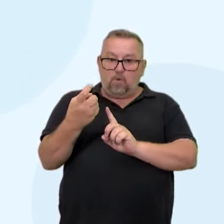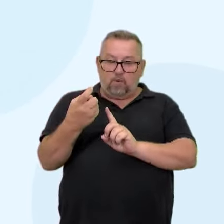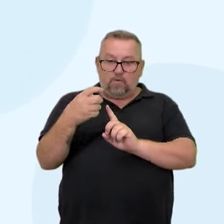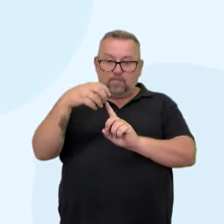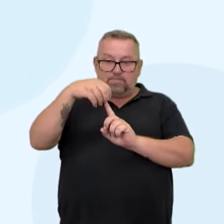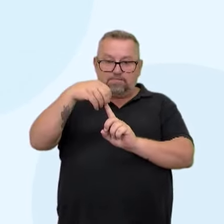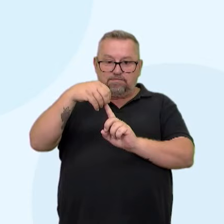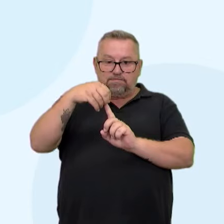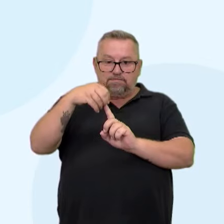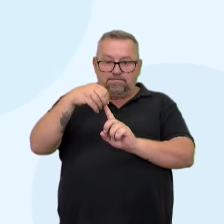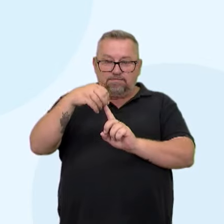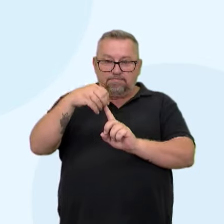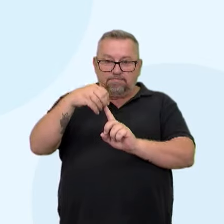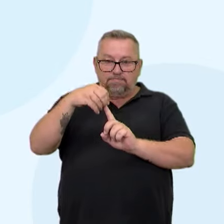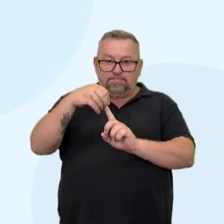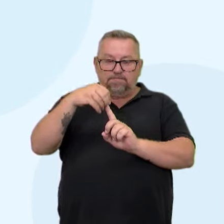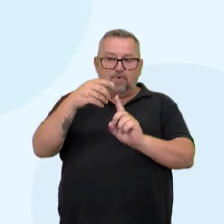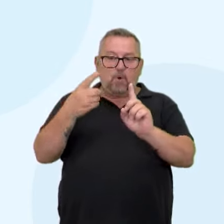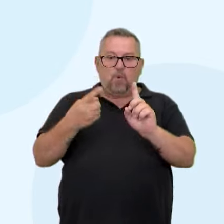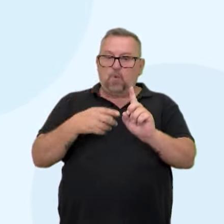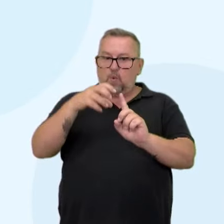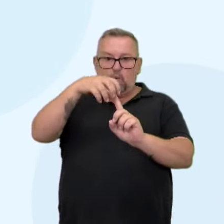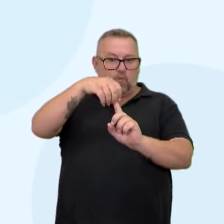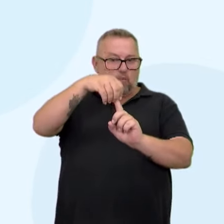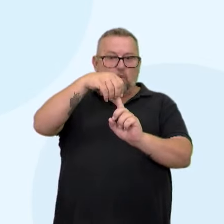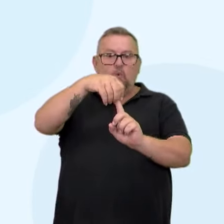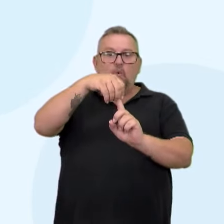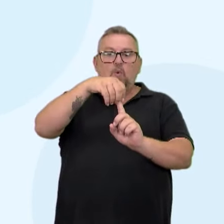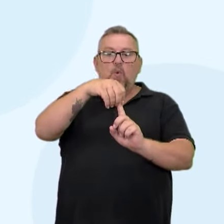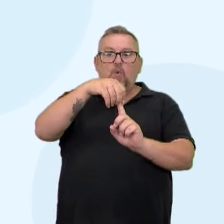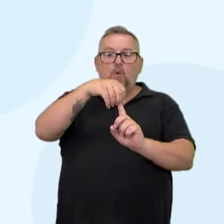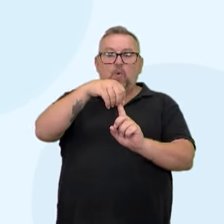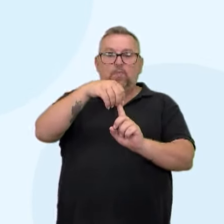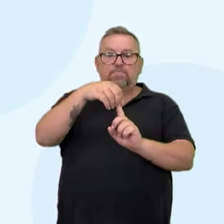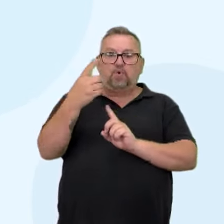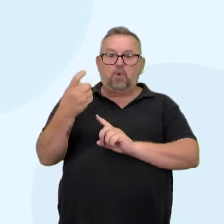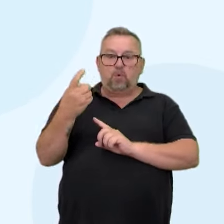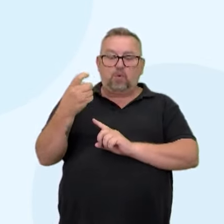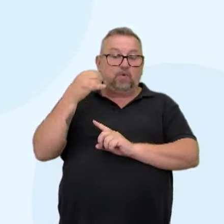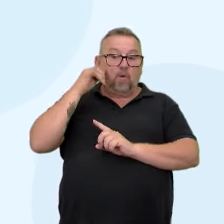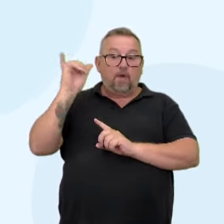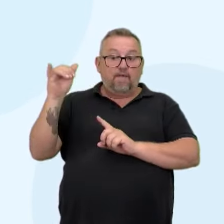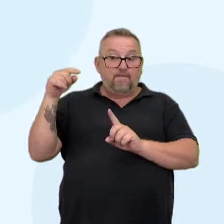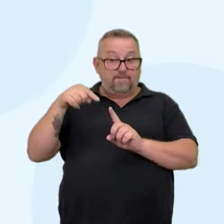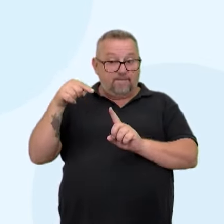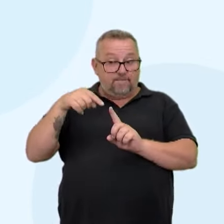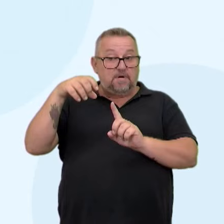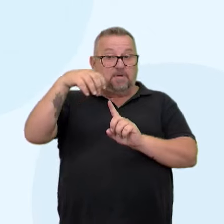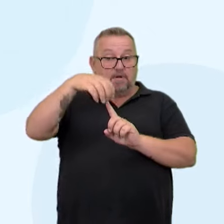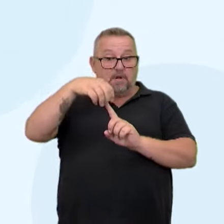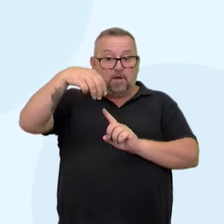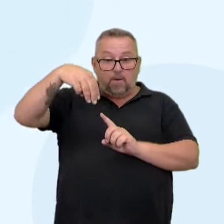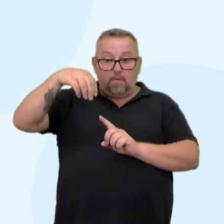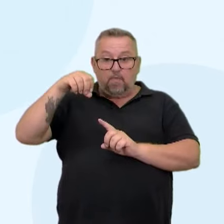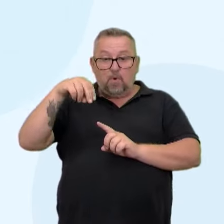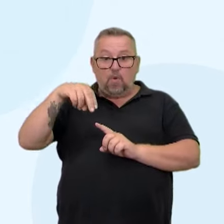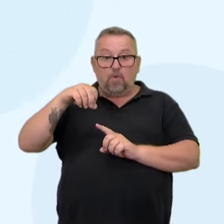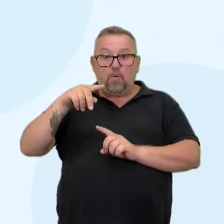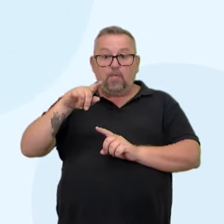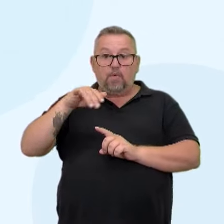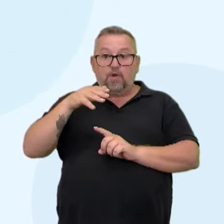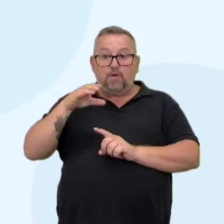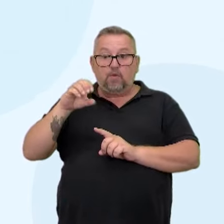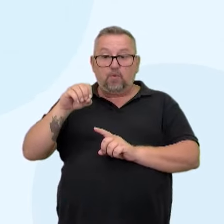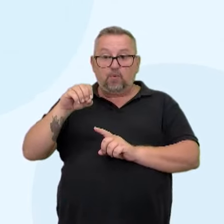juntar algo num único lugar, né? Então, que um único veículo tenha condições ou seja o responsável por dar